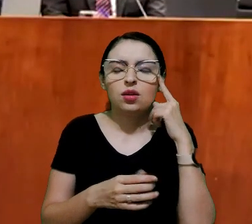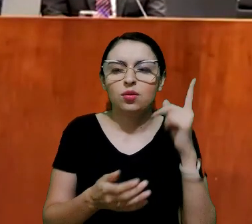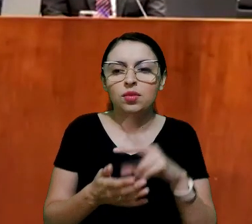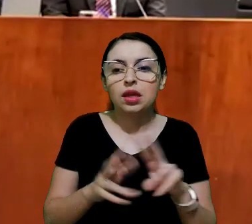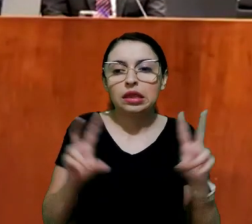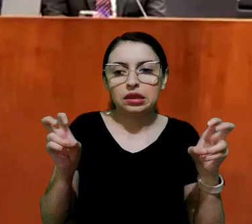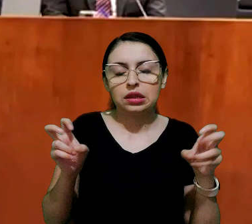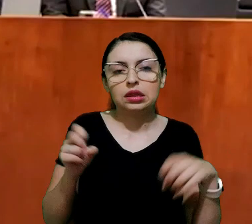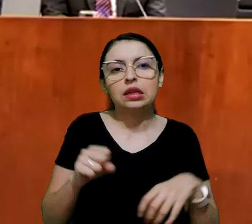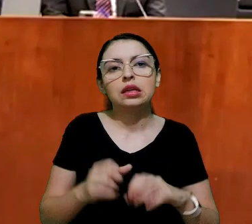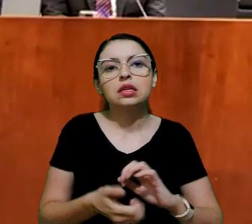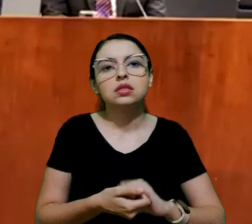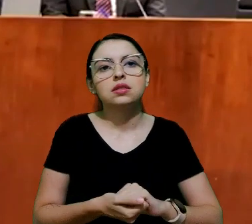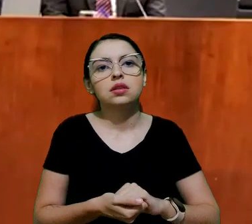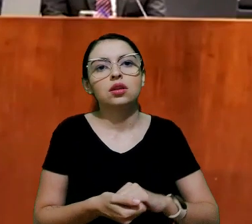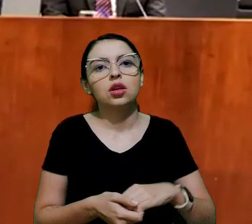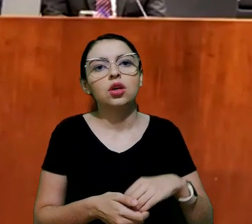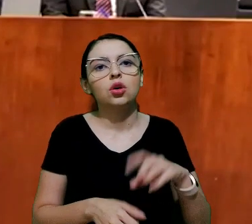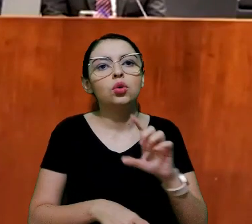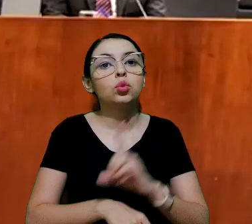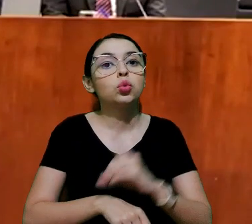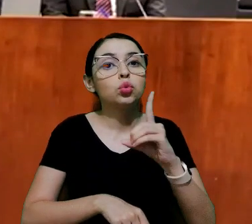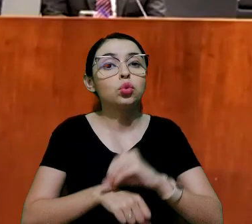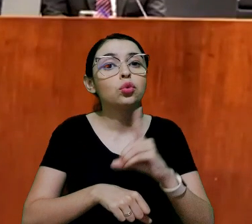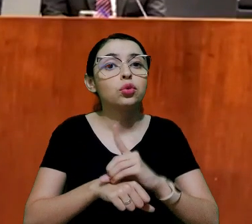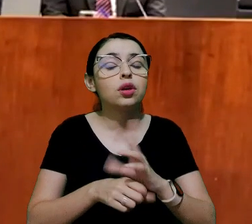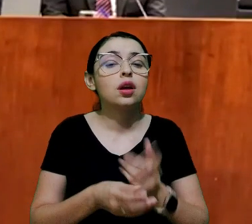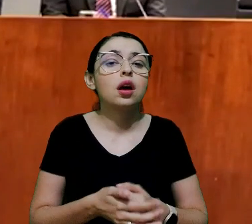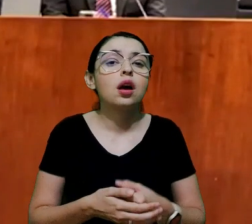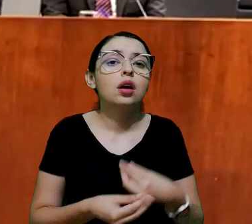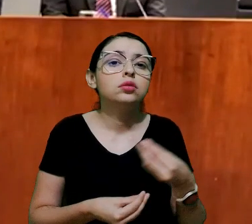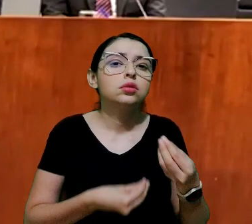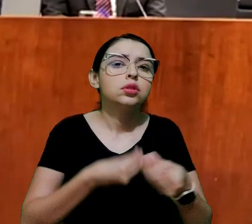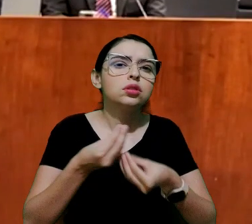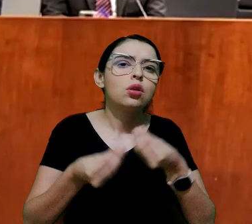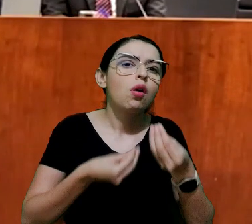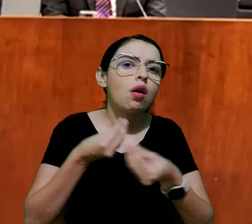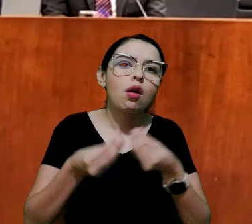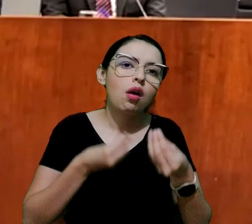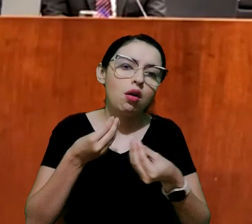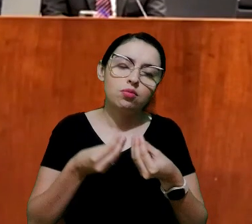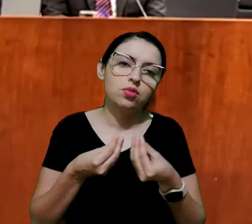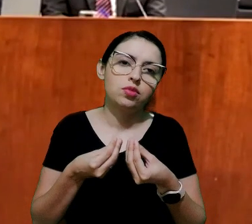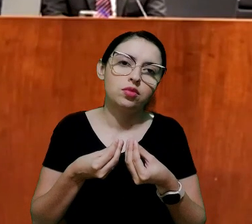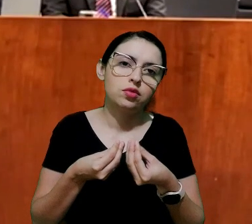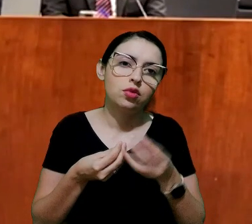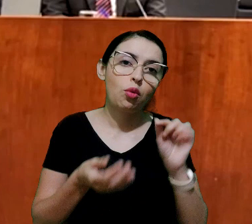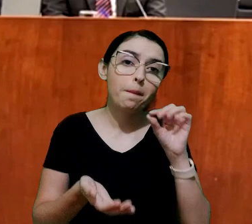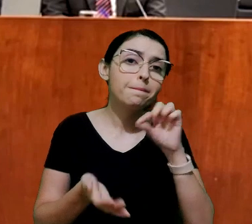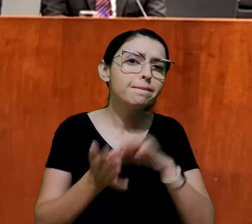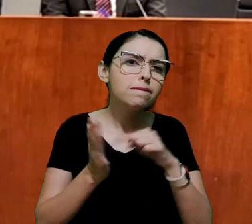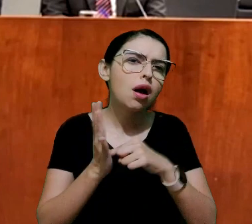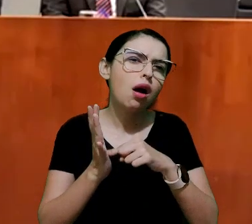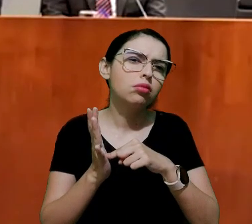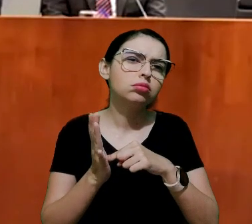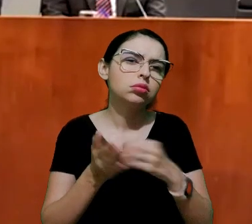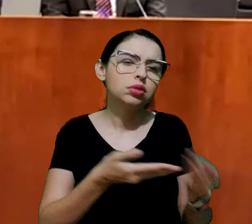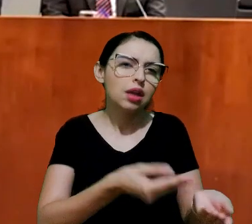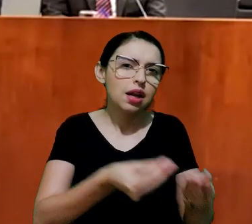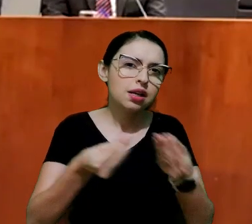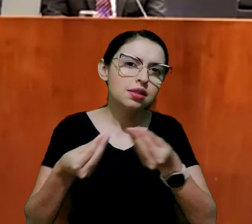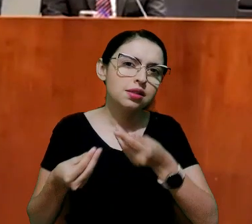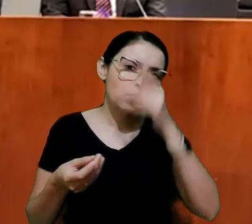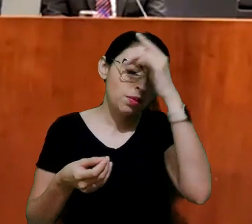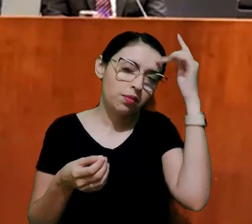doutorado a questão do cônjuge sobrevivente, as questões dos aspectos sucessórios, foi justamente o ponto, né? Trazer alguém que não